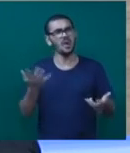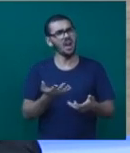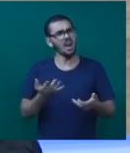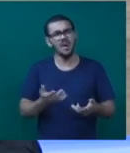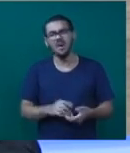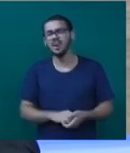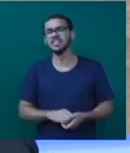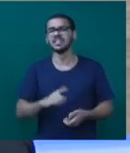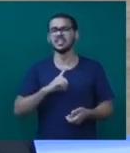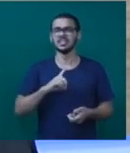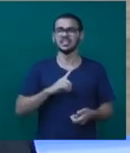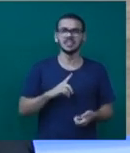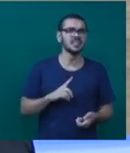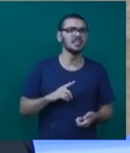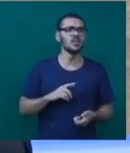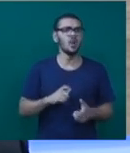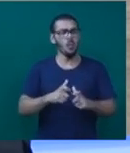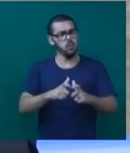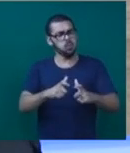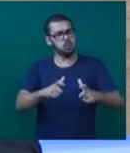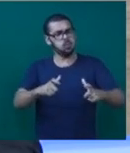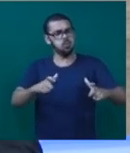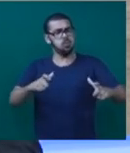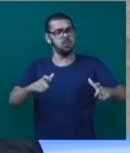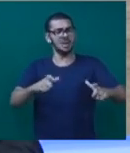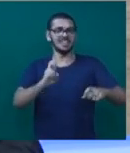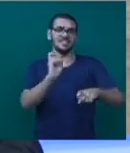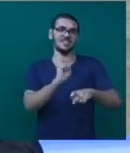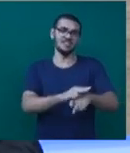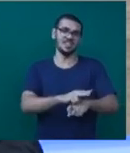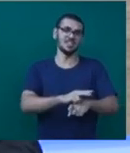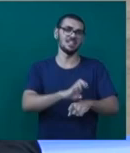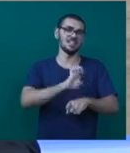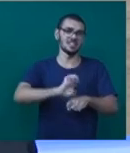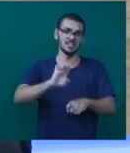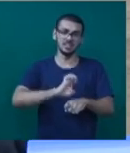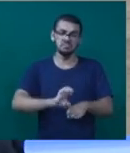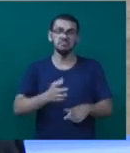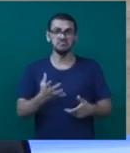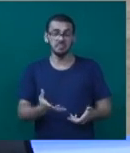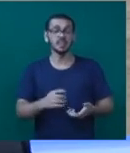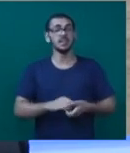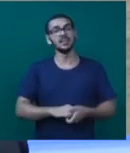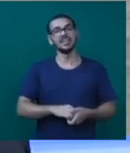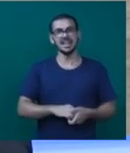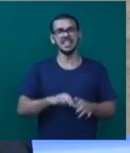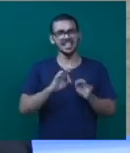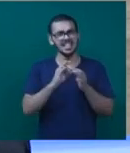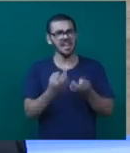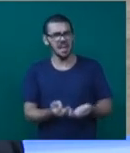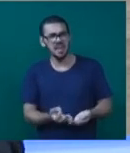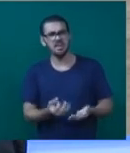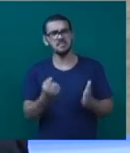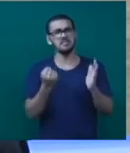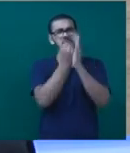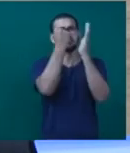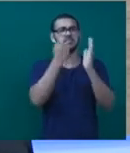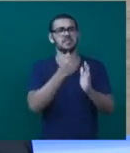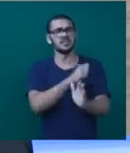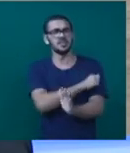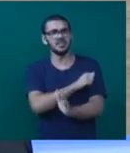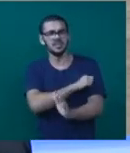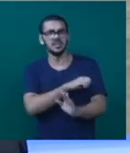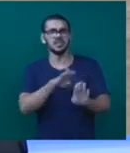no TV Notícias a grande quantidade de vagas de estágio oferecidas. Parece simples esse modelo de contratação de estudantes,